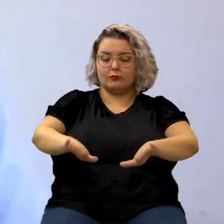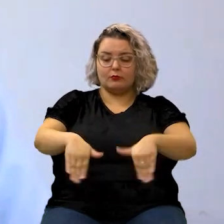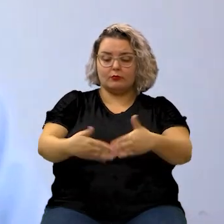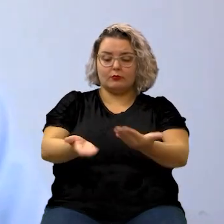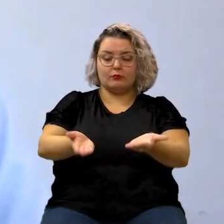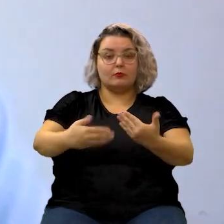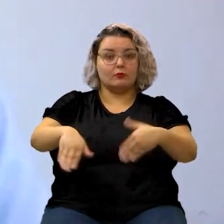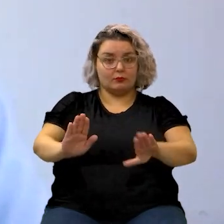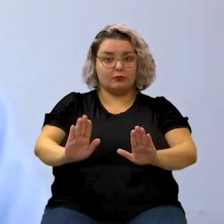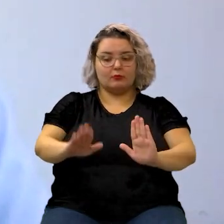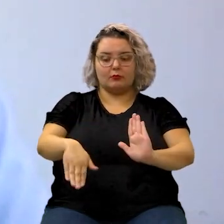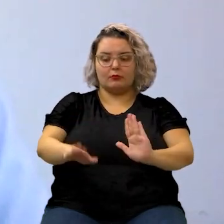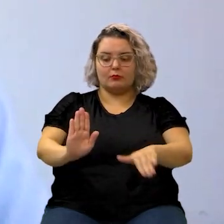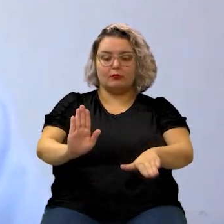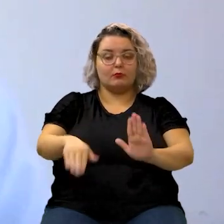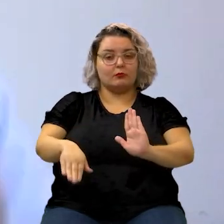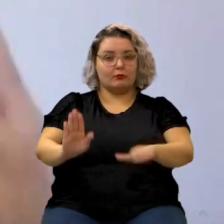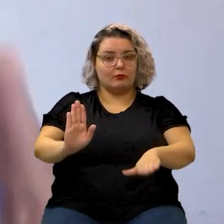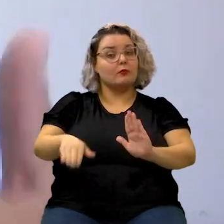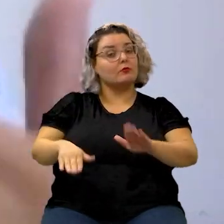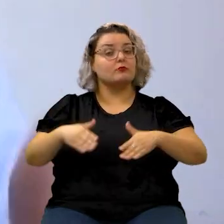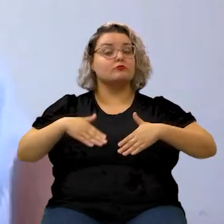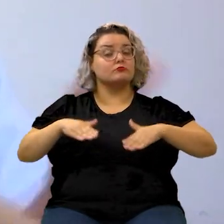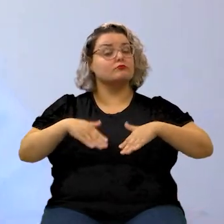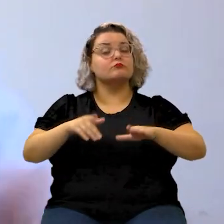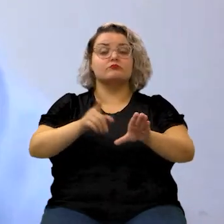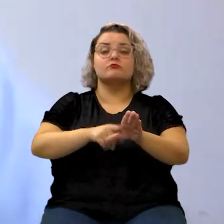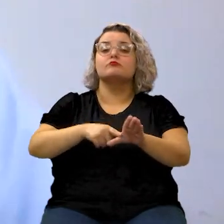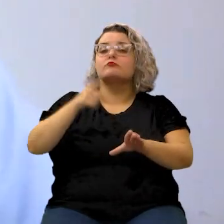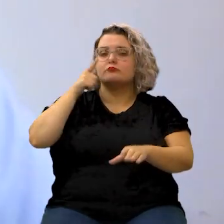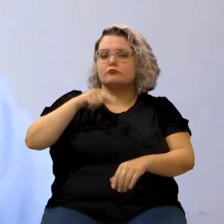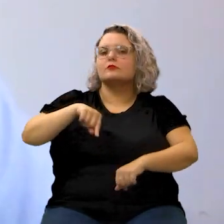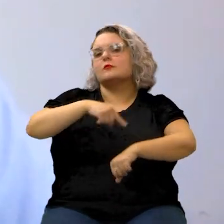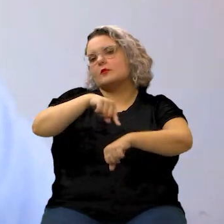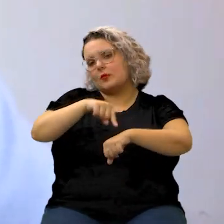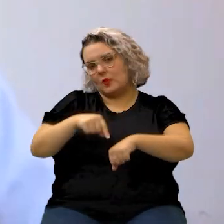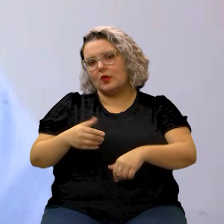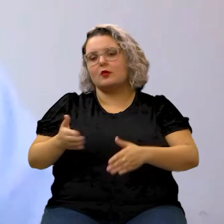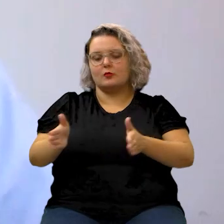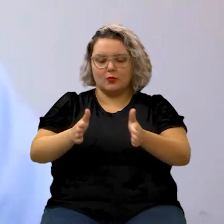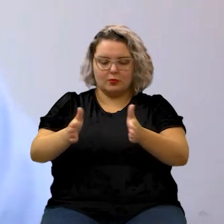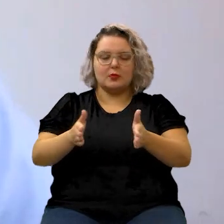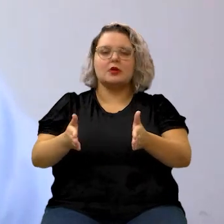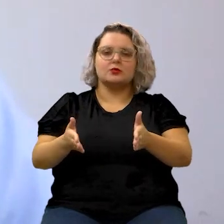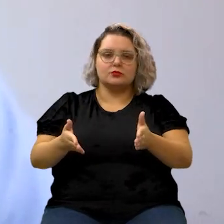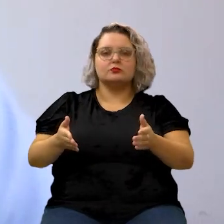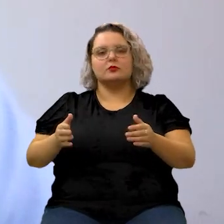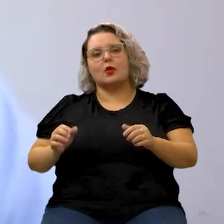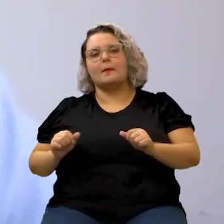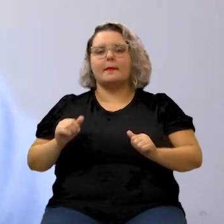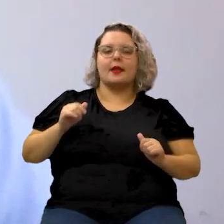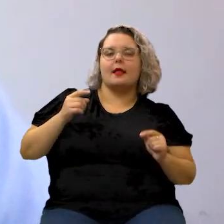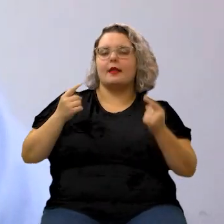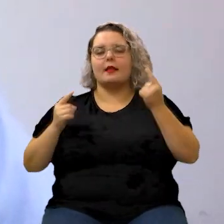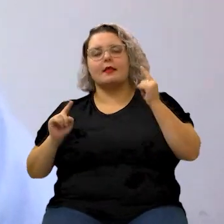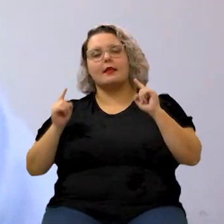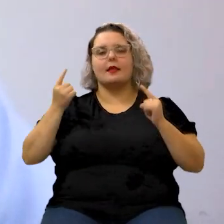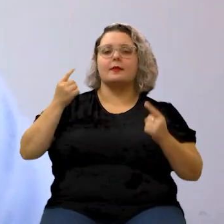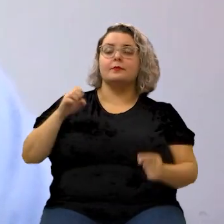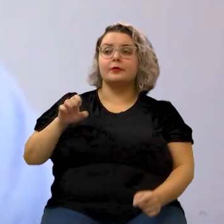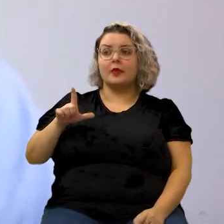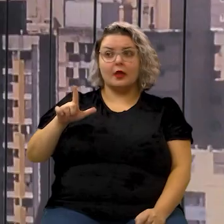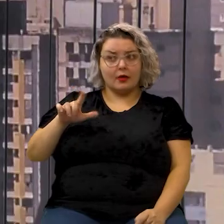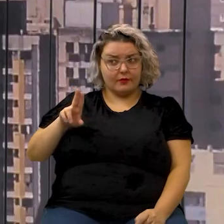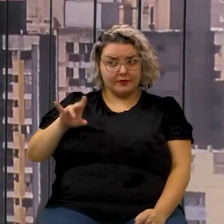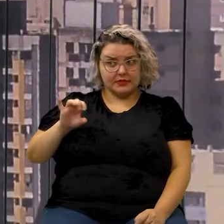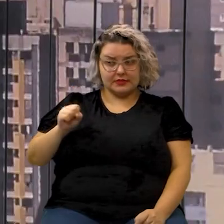dá um certo descanso para o seu pé e você consegue aguentar mais tempos, mais períodos na sua folia.